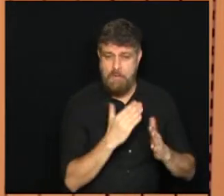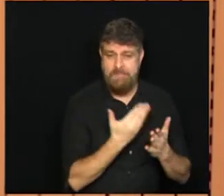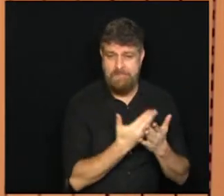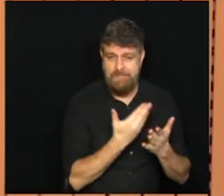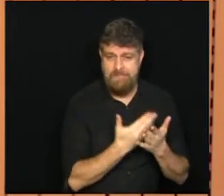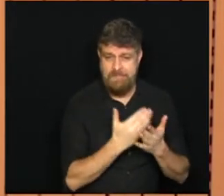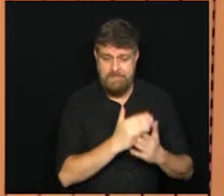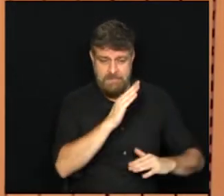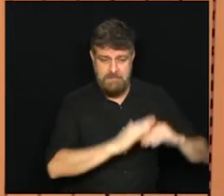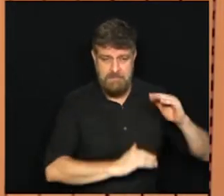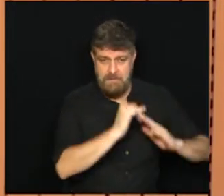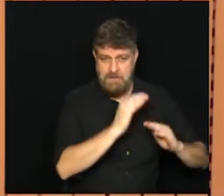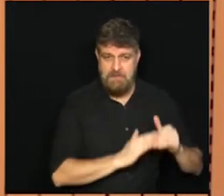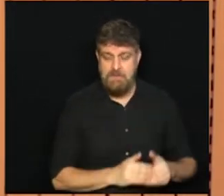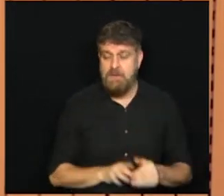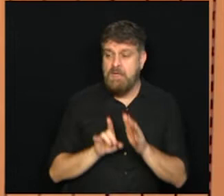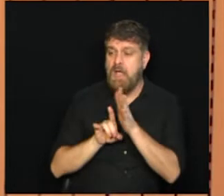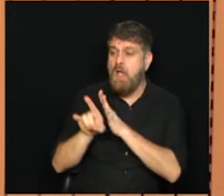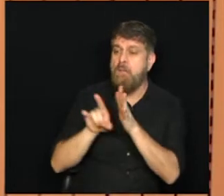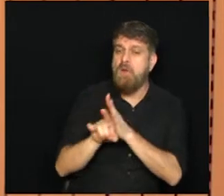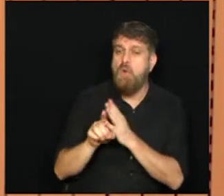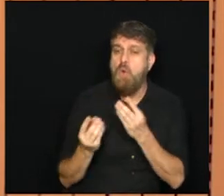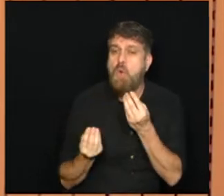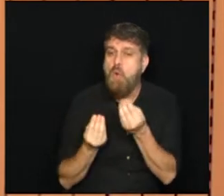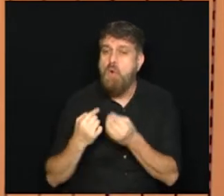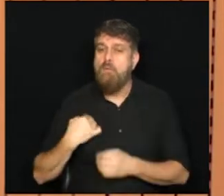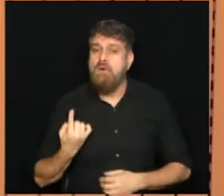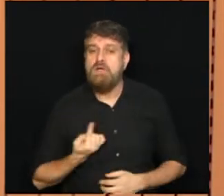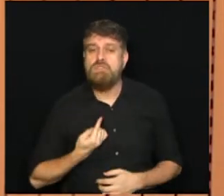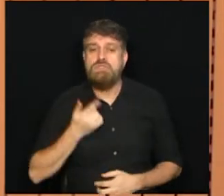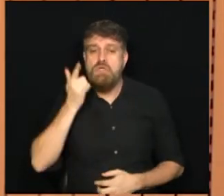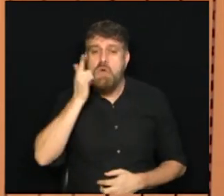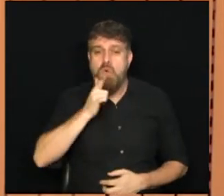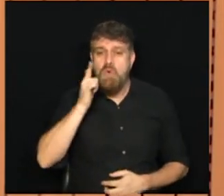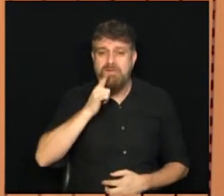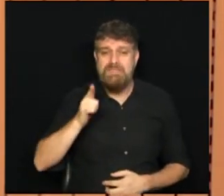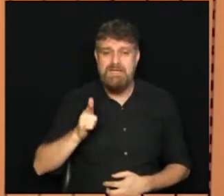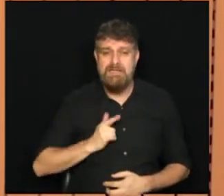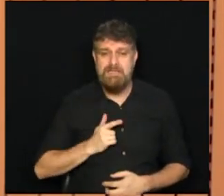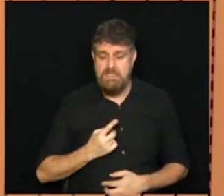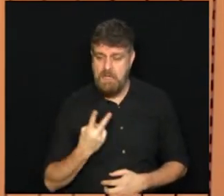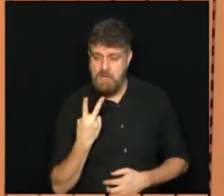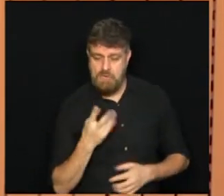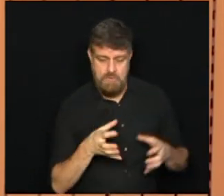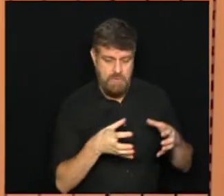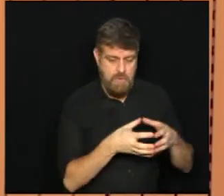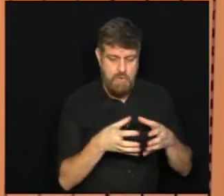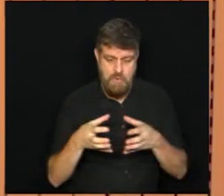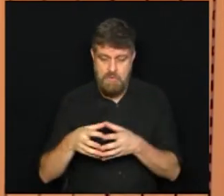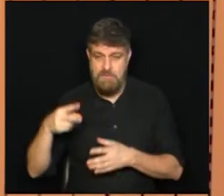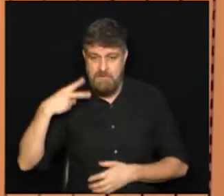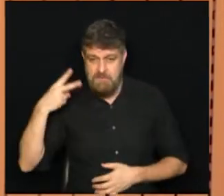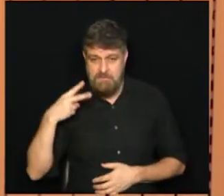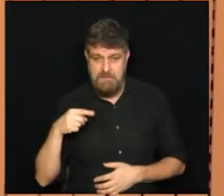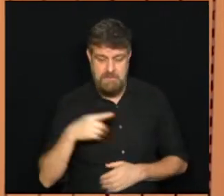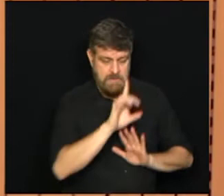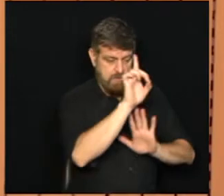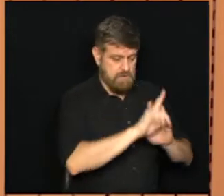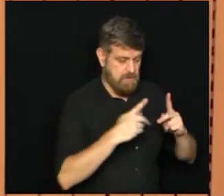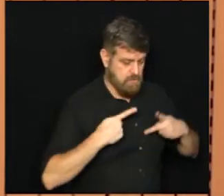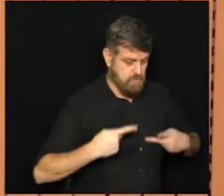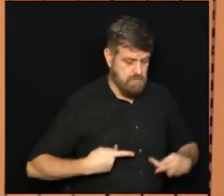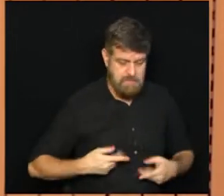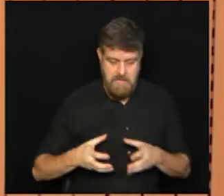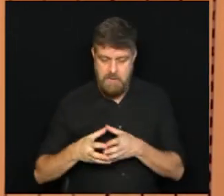quero ouvir de você como que a gente pode, com as duas comissões alinhadas, né, como que a gente poderia trabalhar